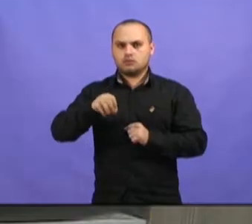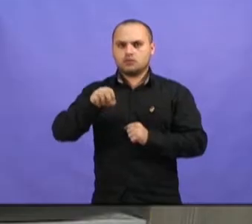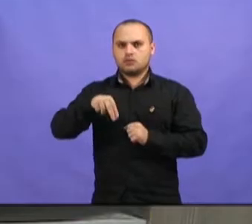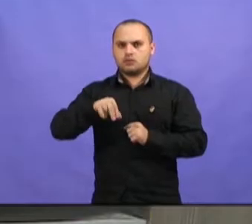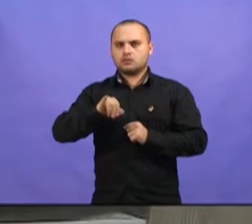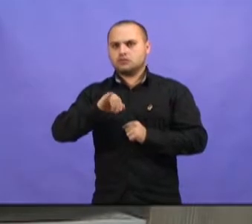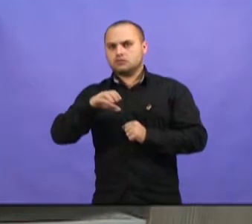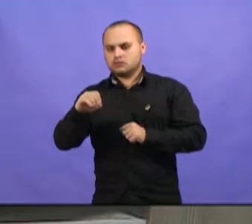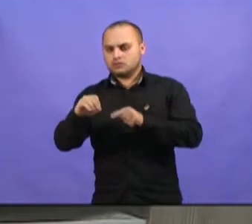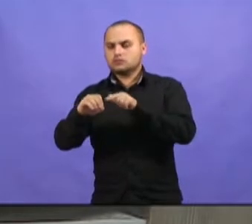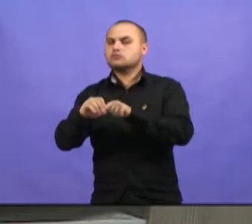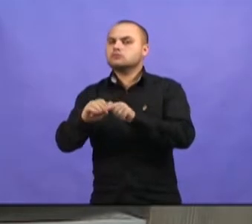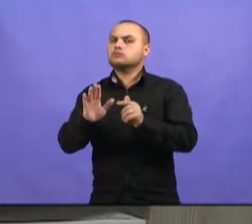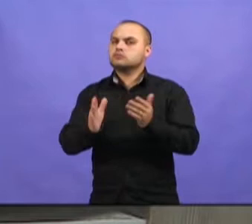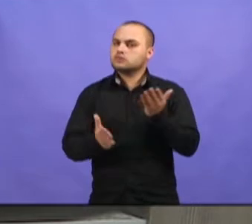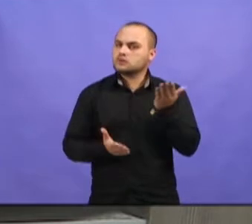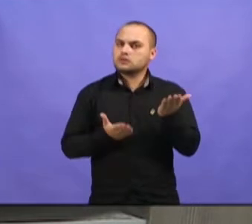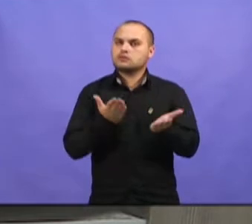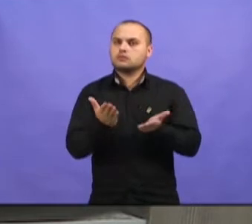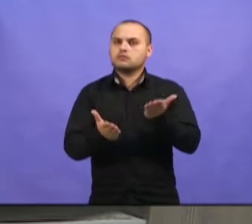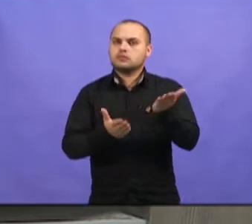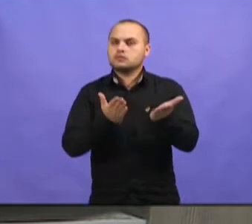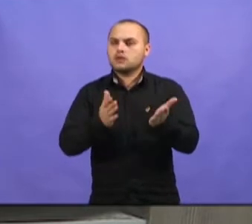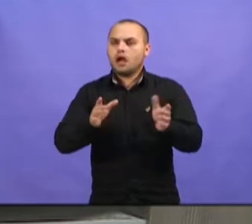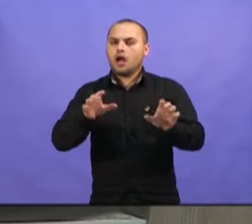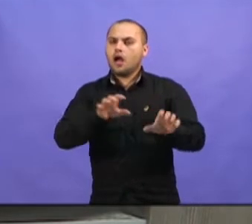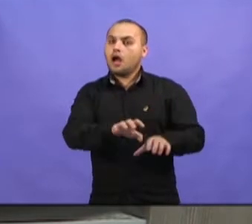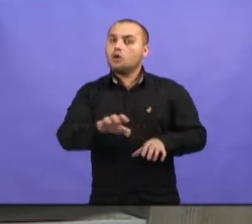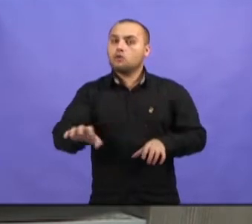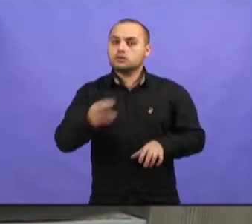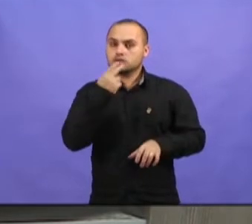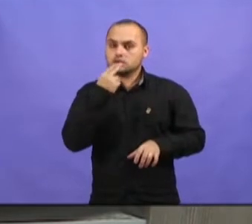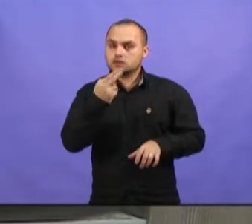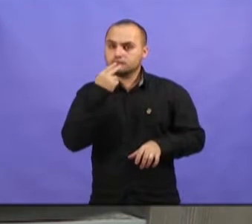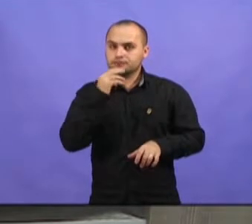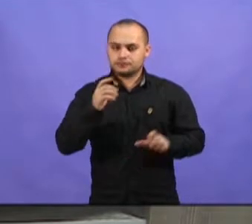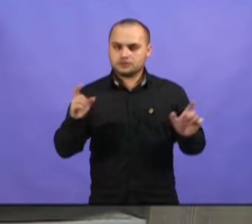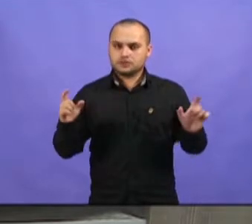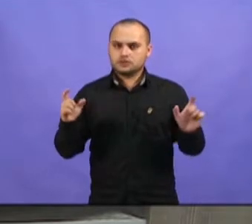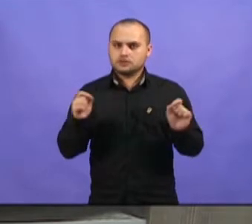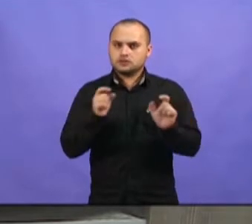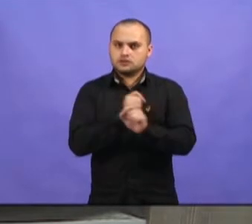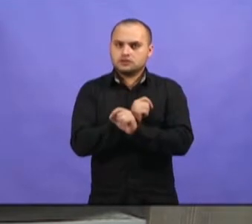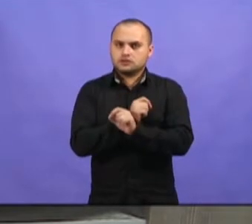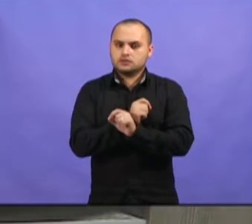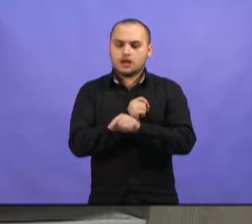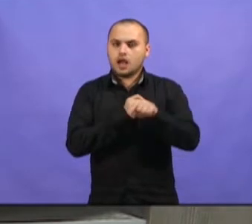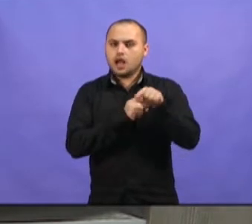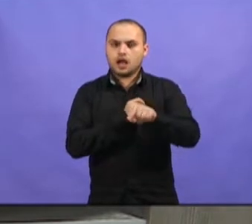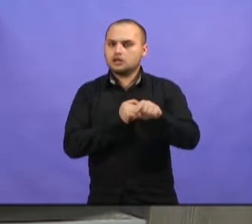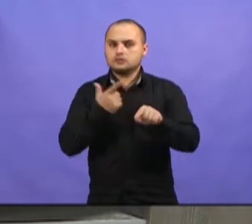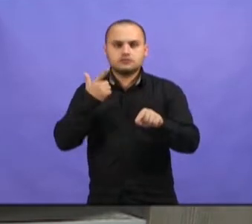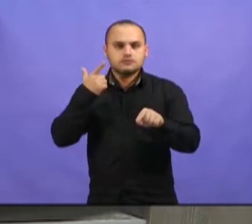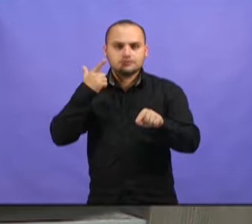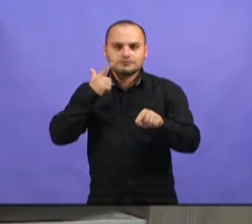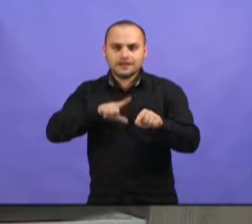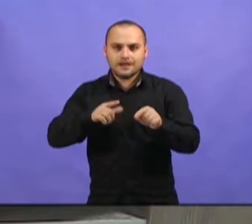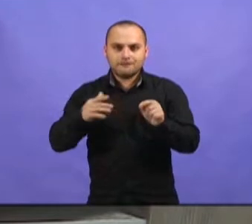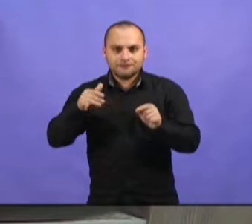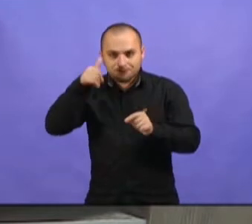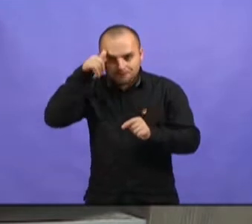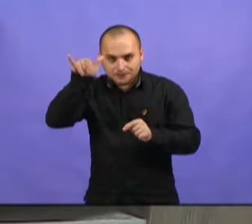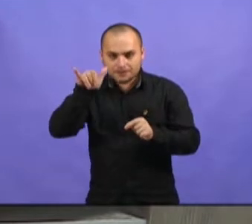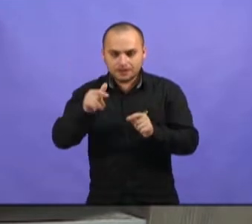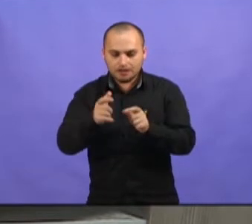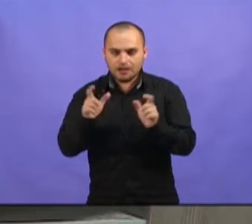que em alguns tipos de câncer, né, vai não permitir o aumento desse câncer,